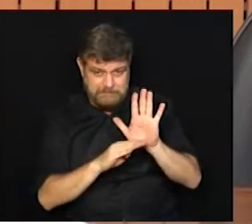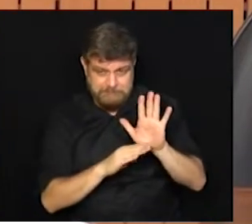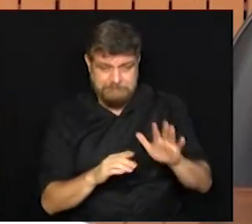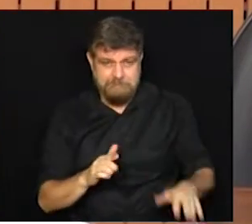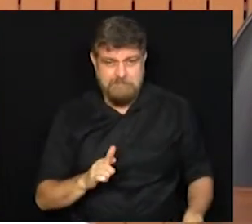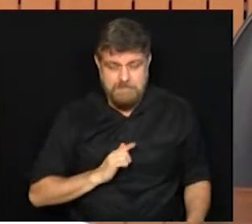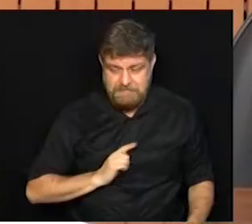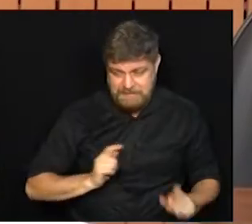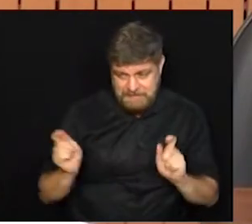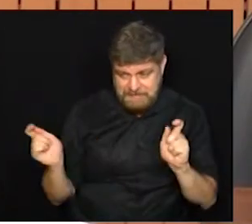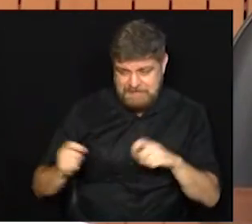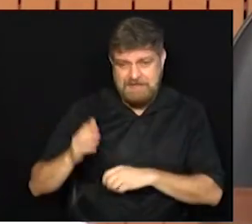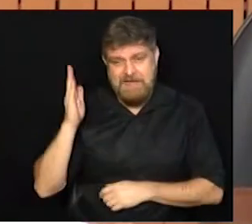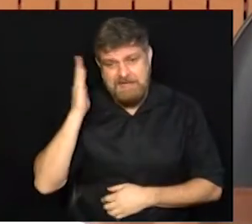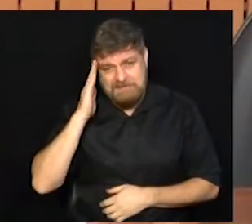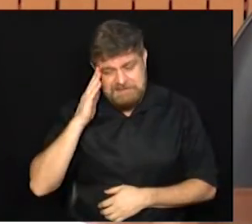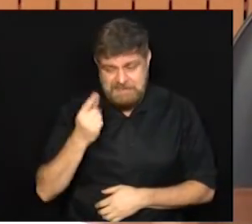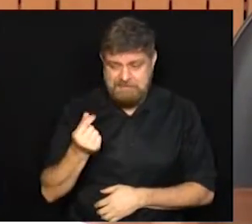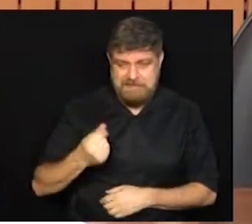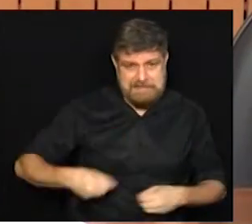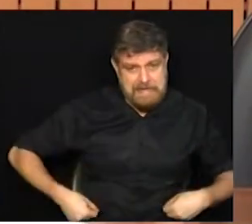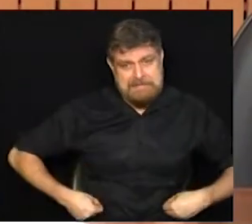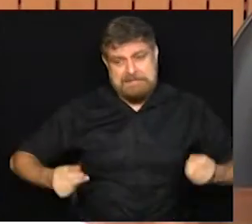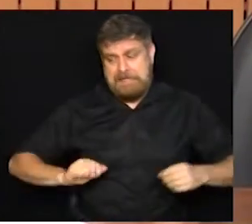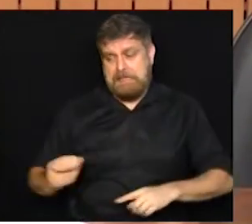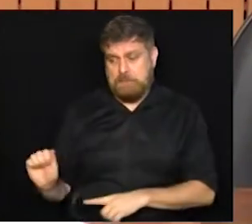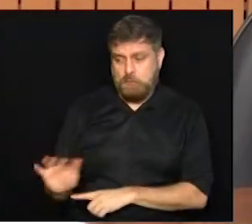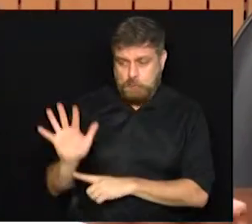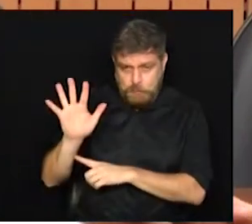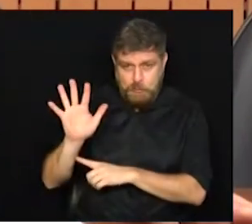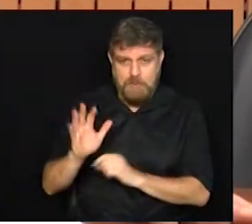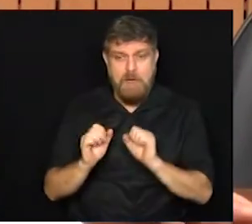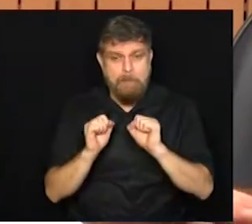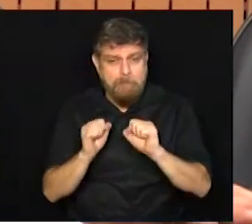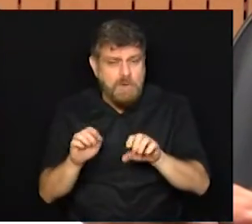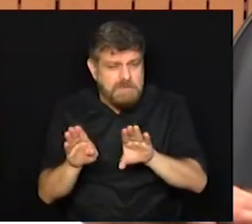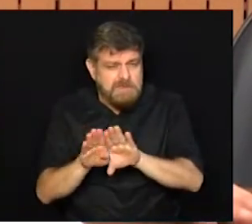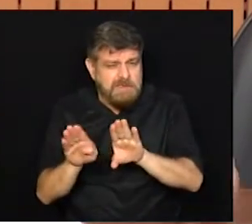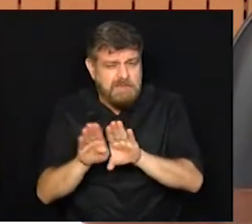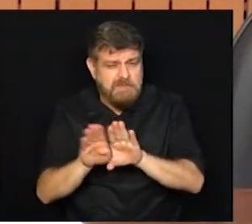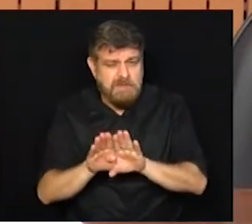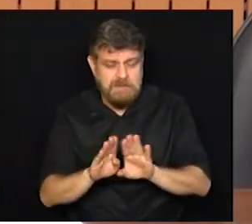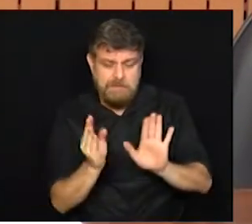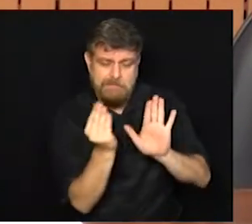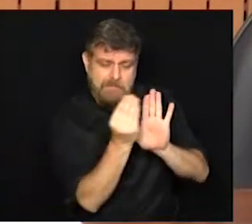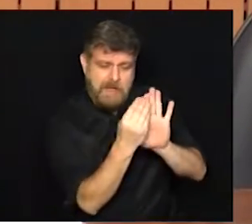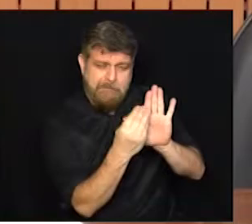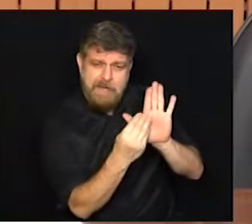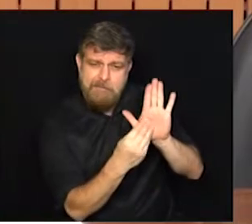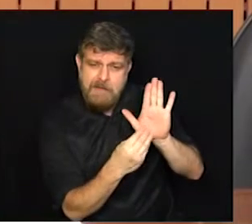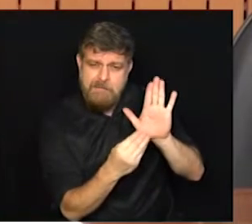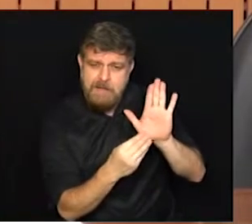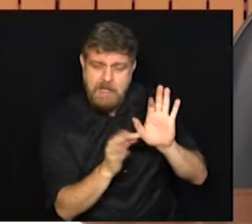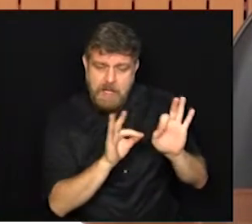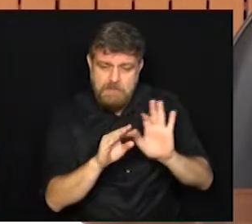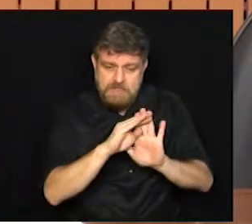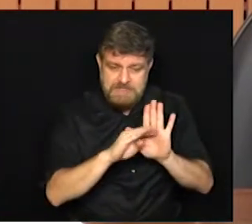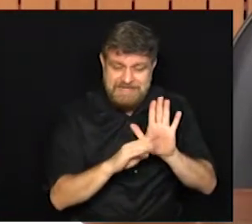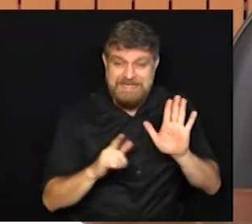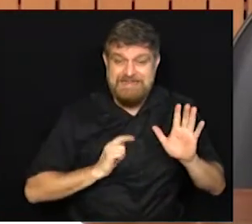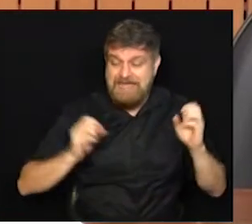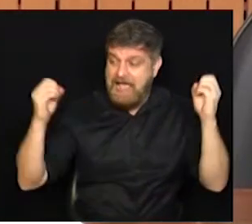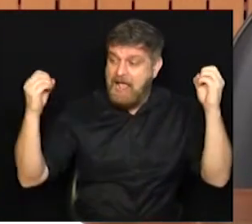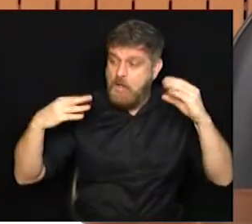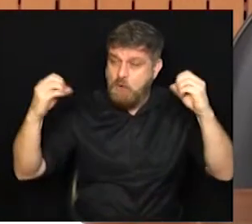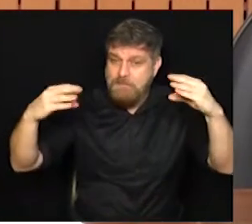do possível, é claro que isso encarece e tal, mas se pudesse também fazer iluminação para que